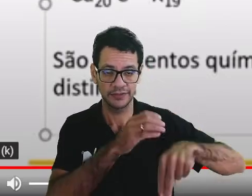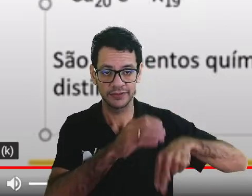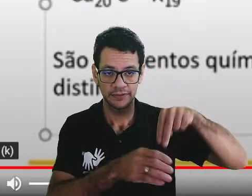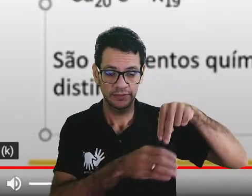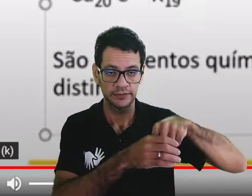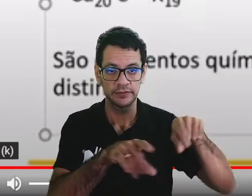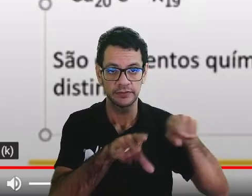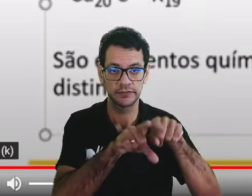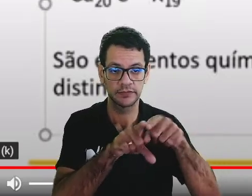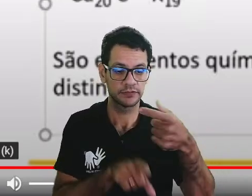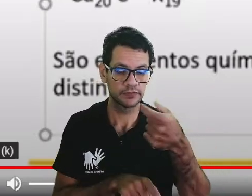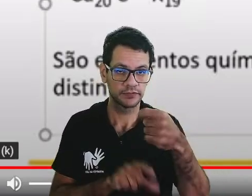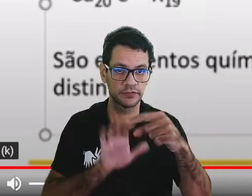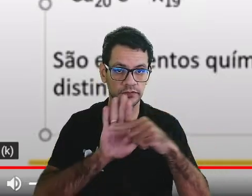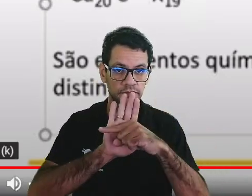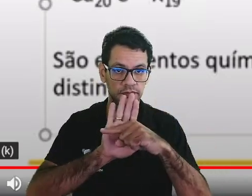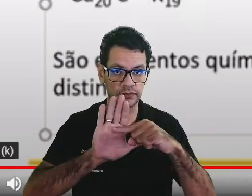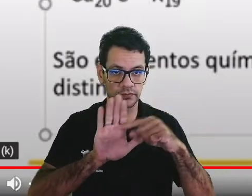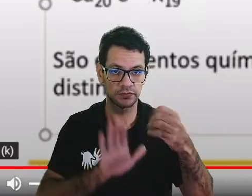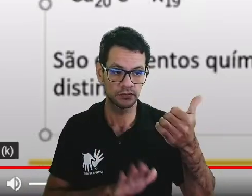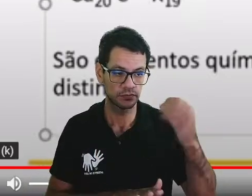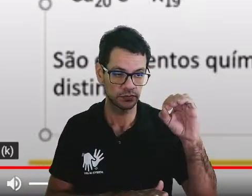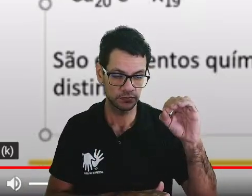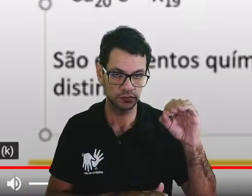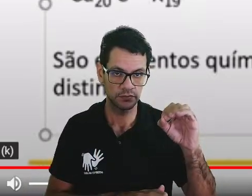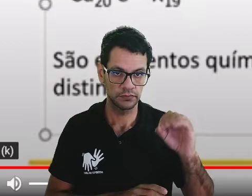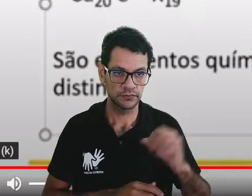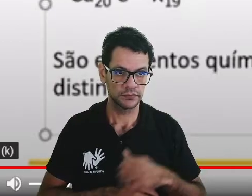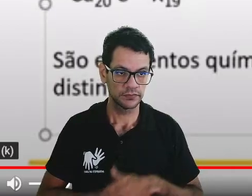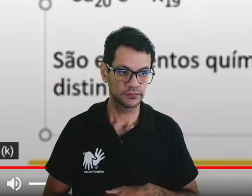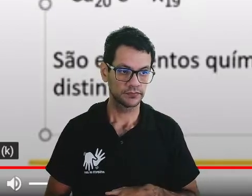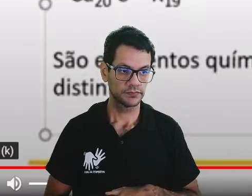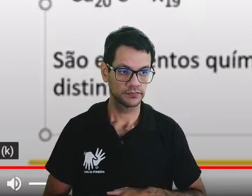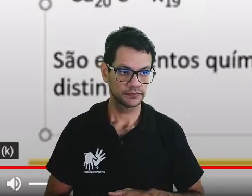20 menos 10, 10 nêutrons. Tranquilo?